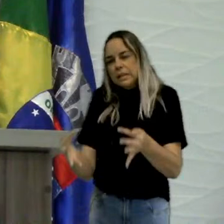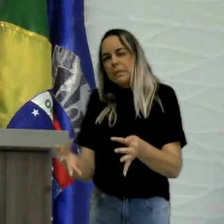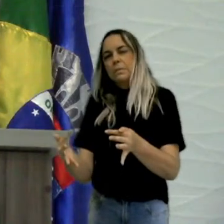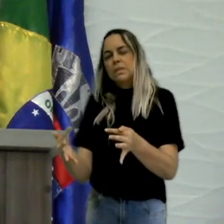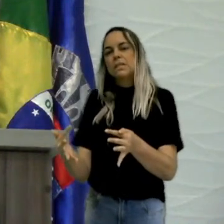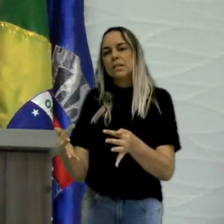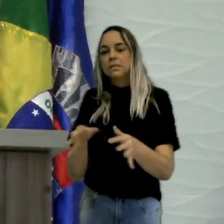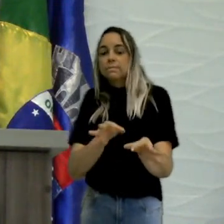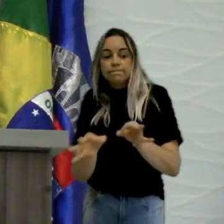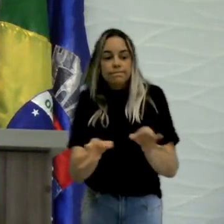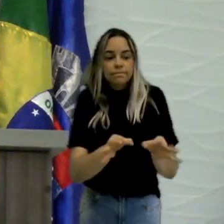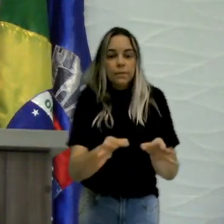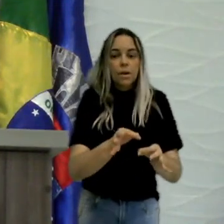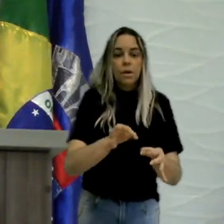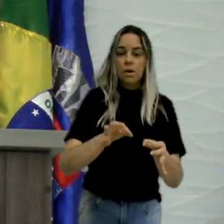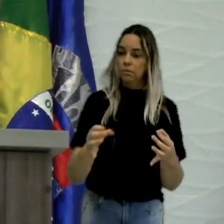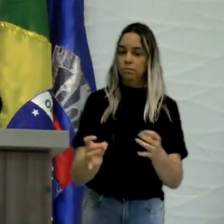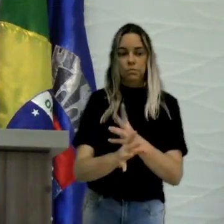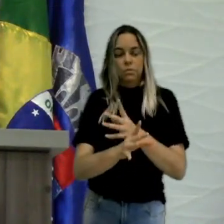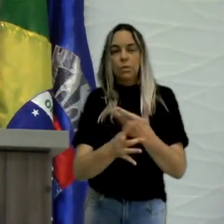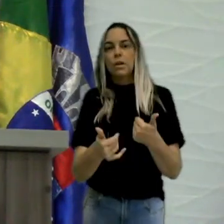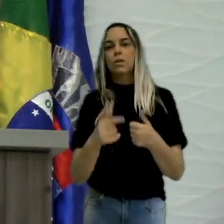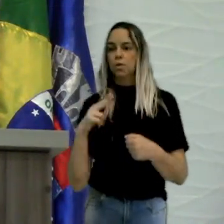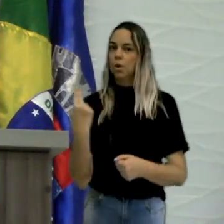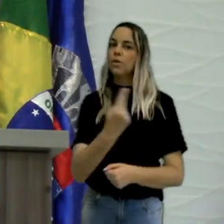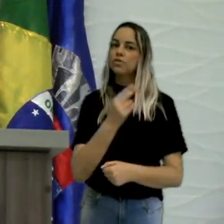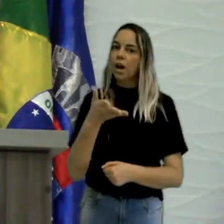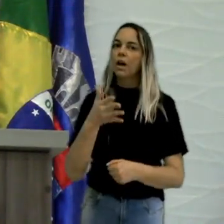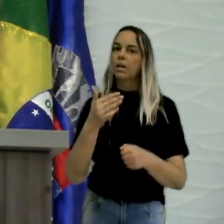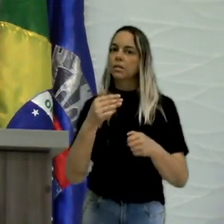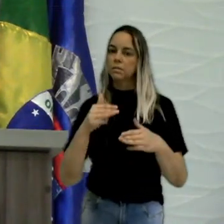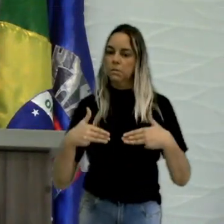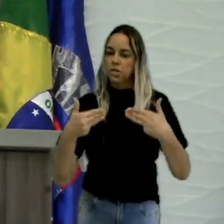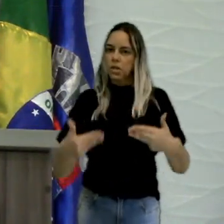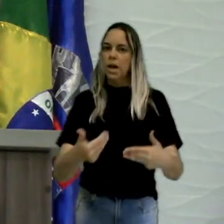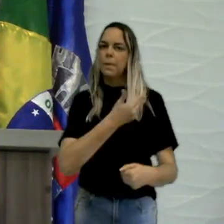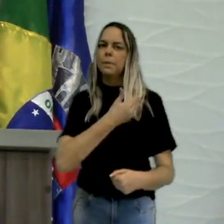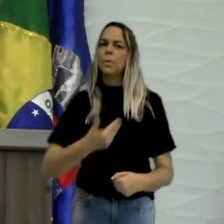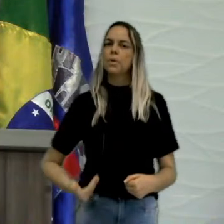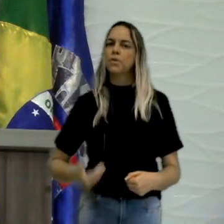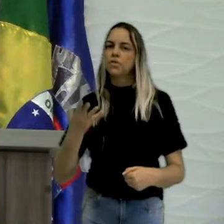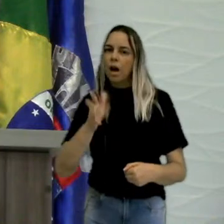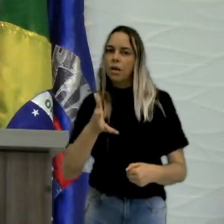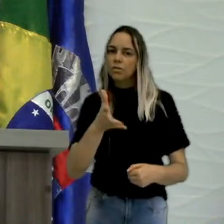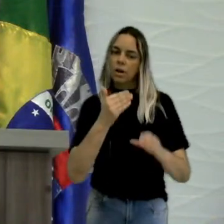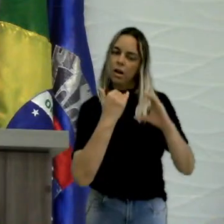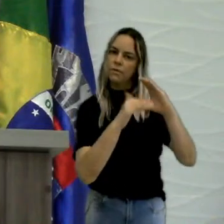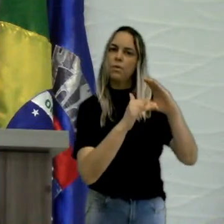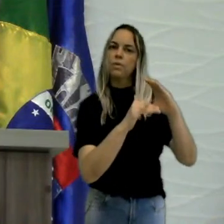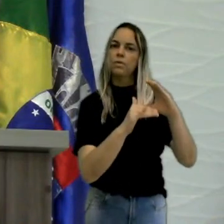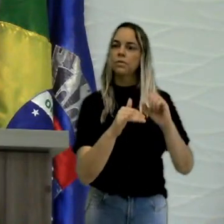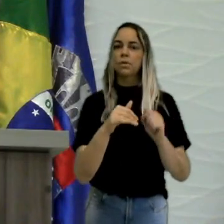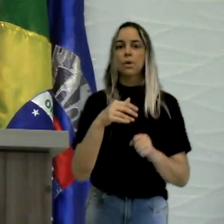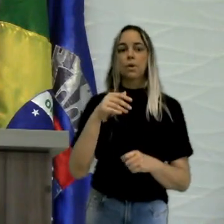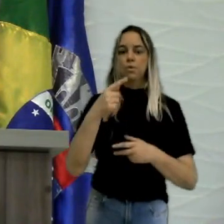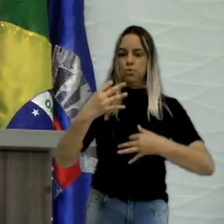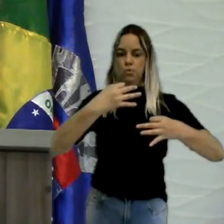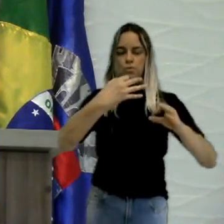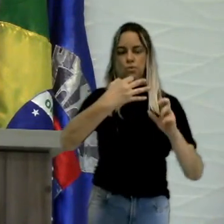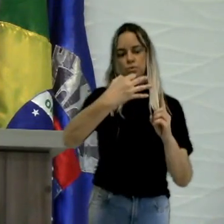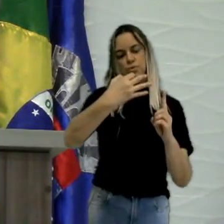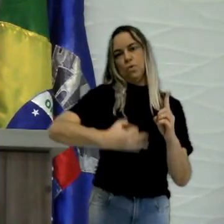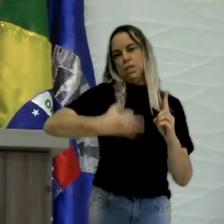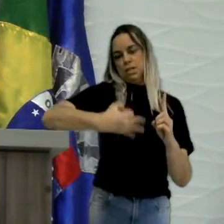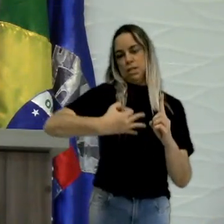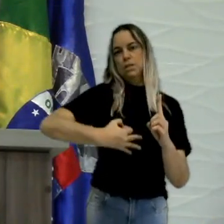os consertos devidos. Então a gente levou tudo isso para o Ministério Público, o promotor aceitou, né, aquilo que a gente aqui colocou, e no dia